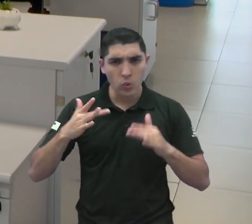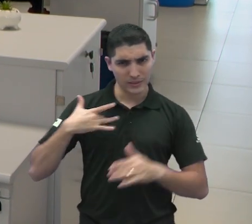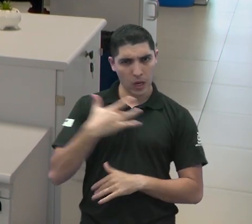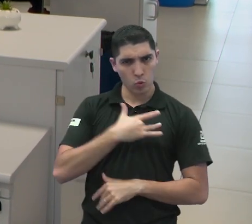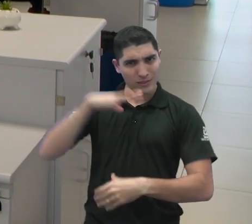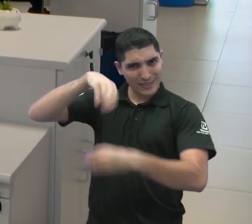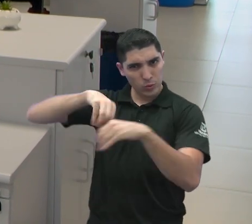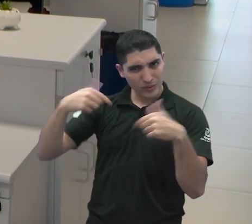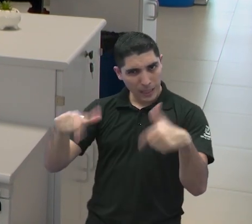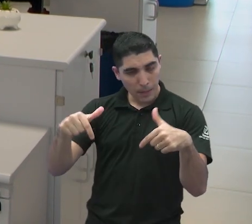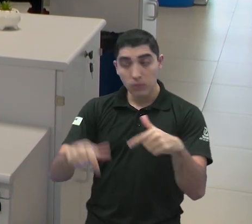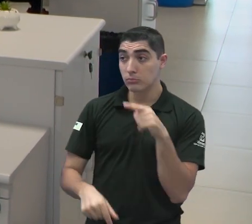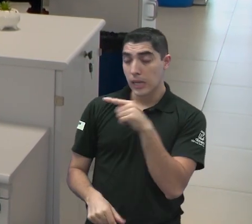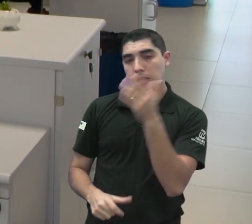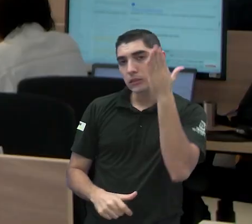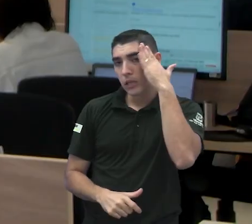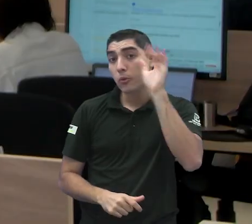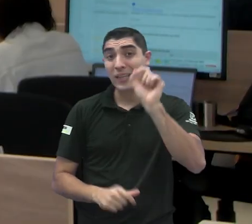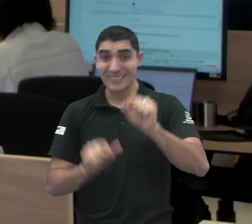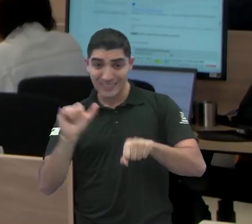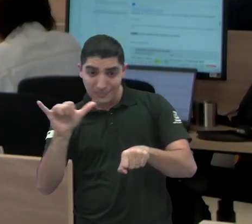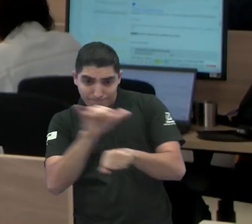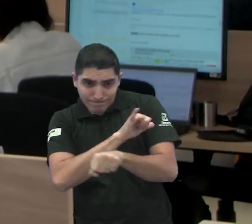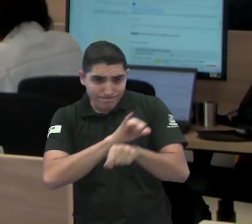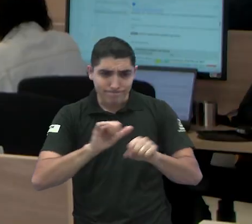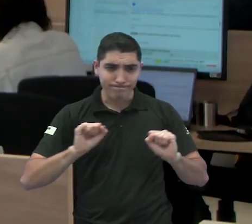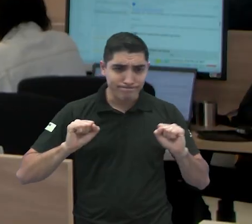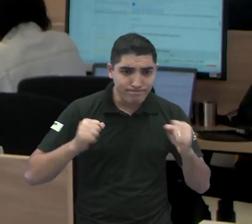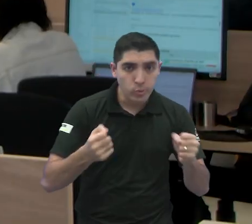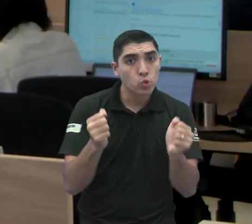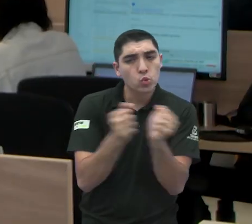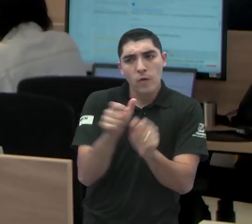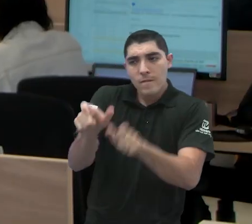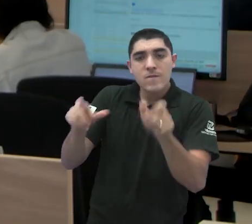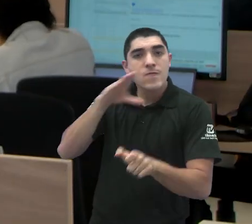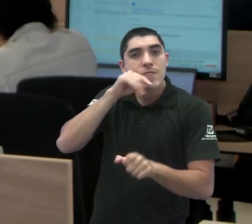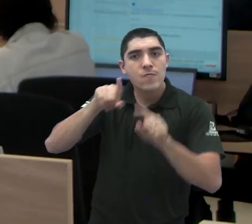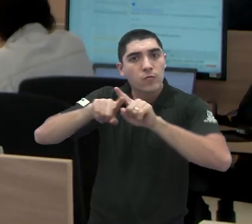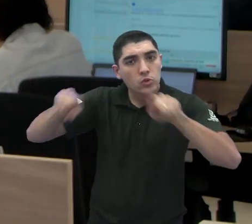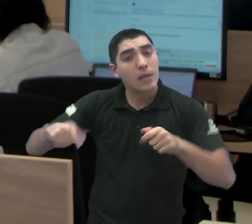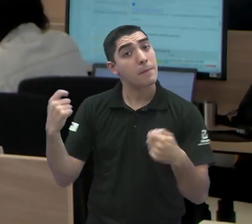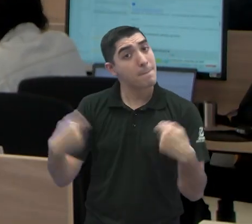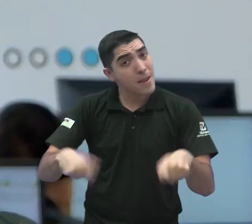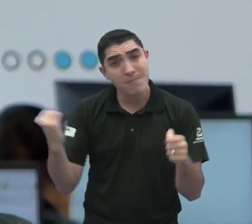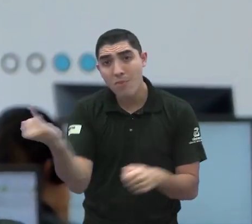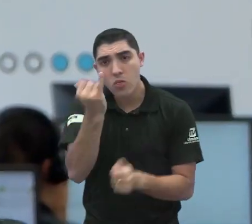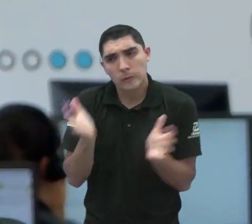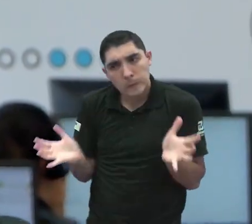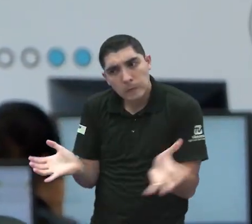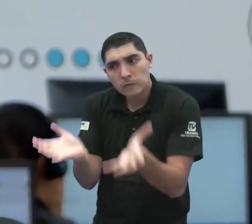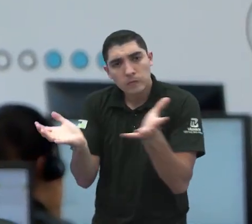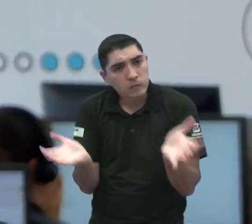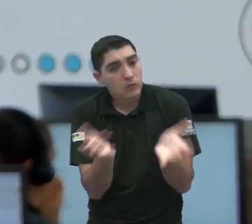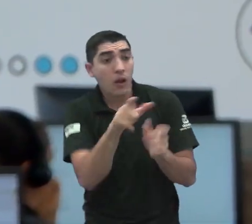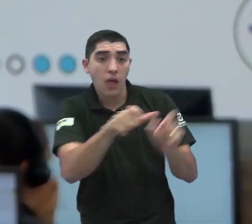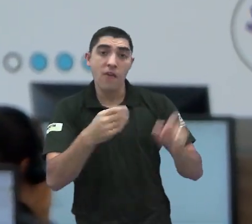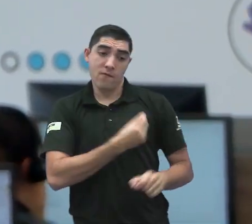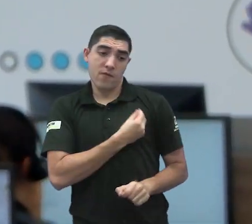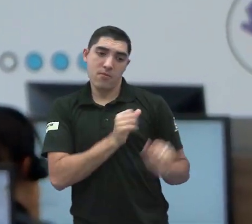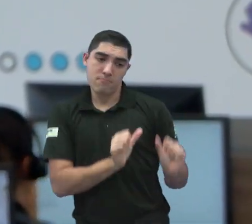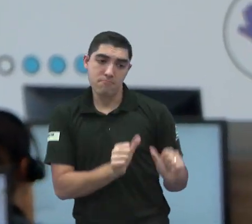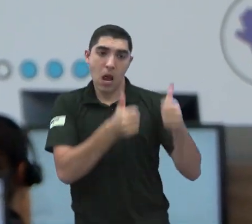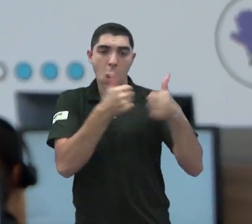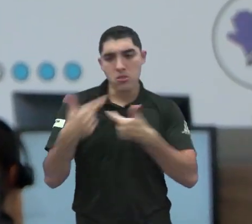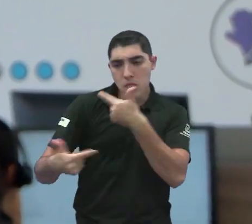em segurança e saúde no trabalho, ações preventivas realizadas em conjunto com os colaboradores são essenciais para